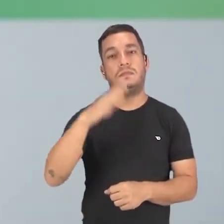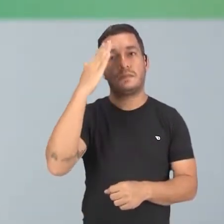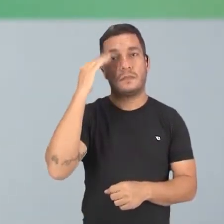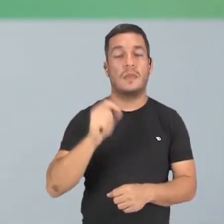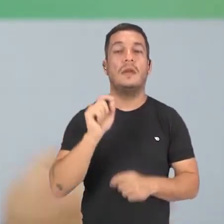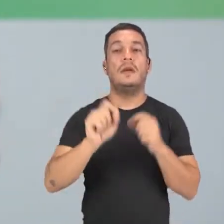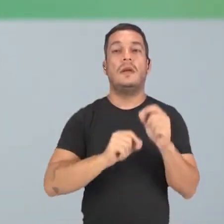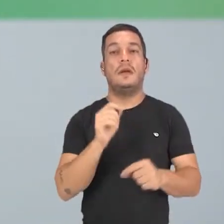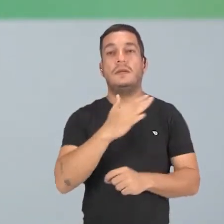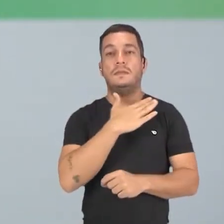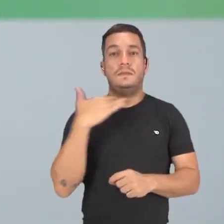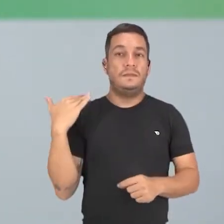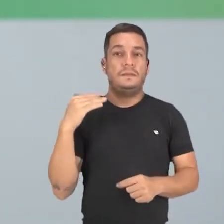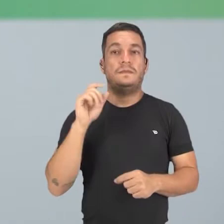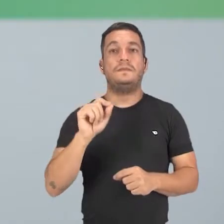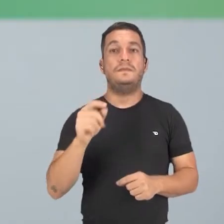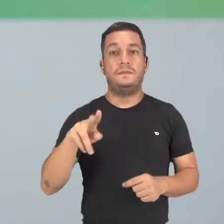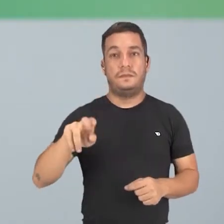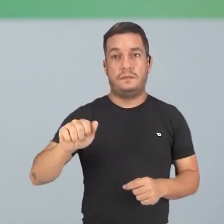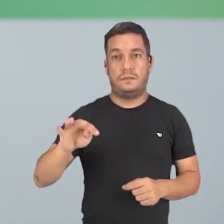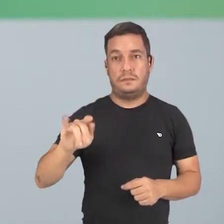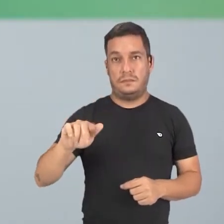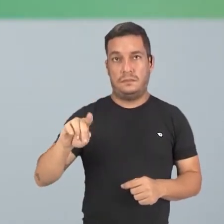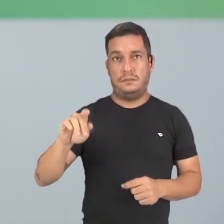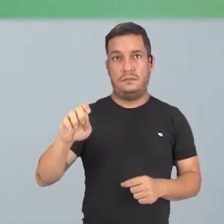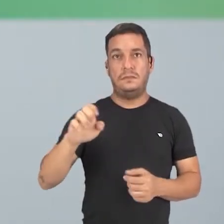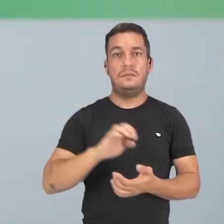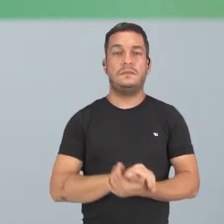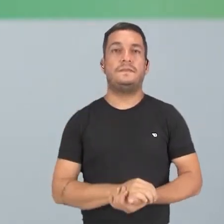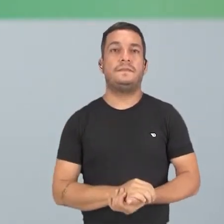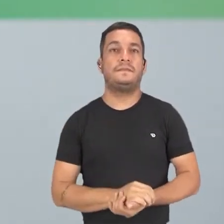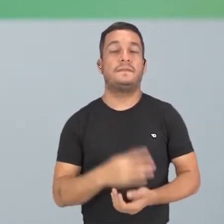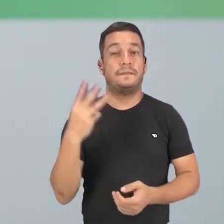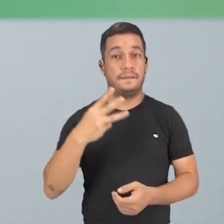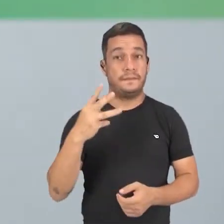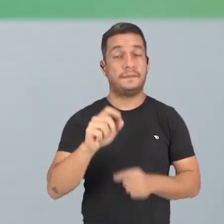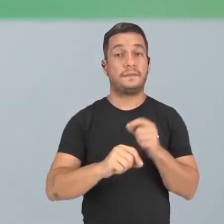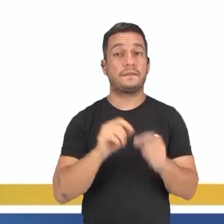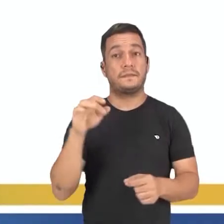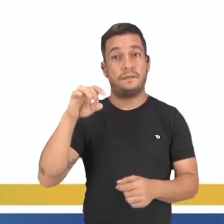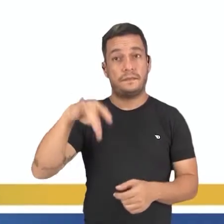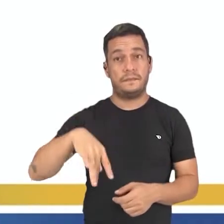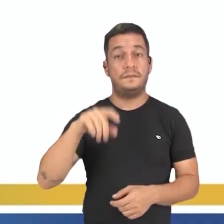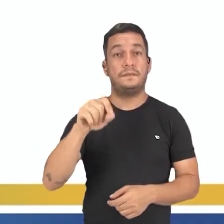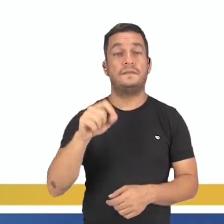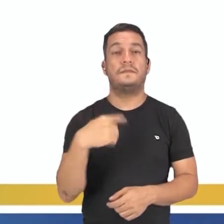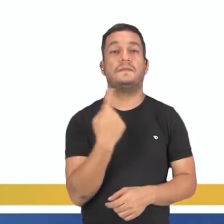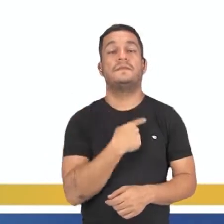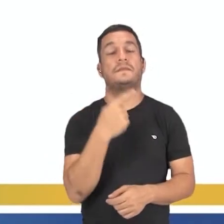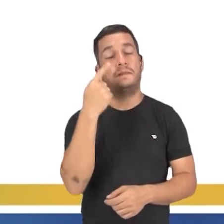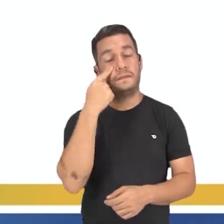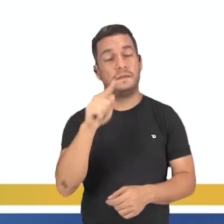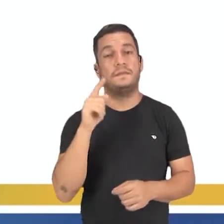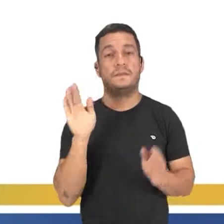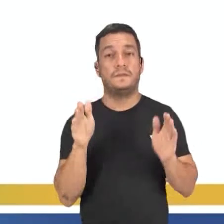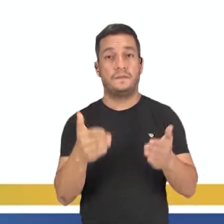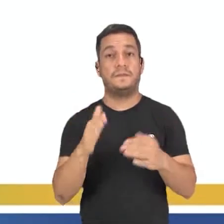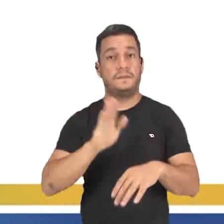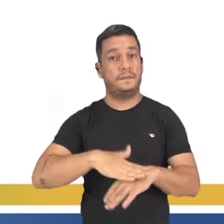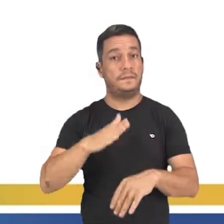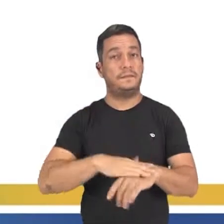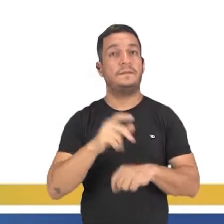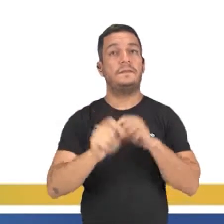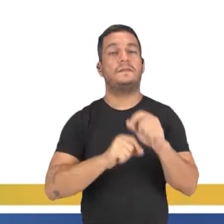o que é mortalidade e o que é natalidade. E o terceiro item, último, o que a gente vai dar um enfoque